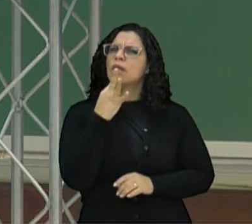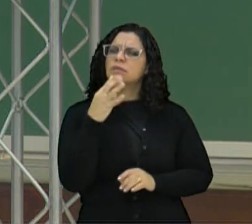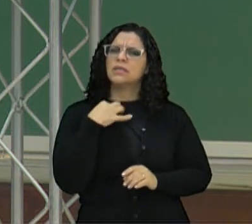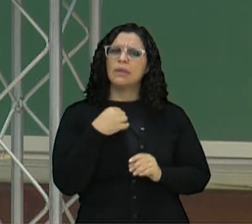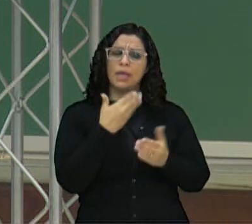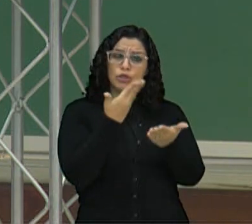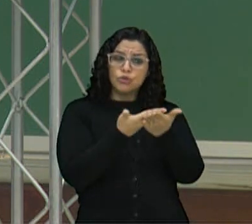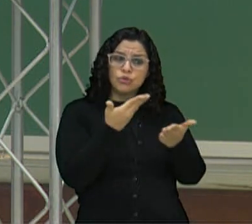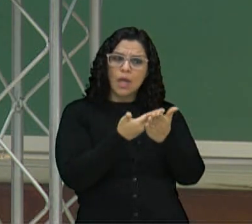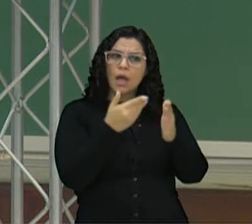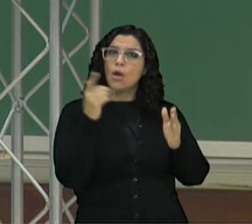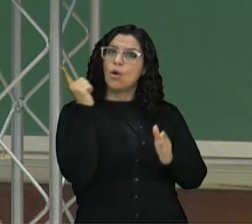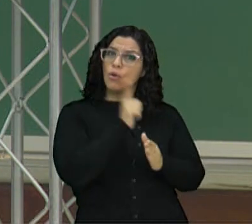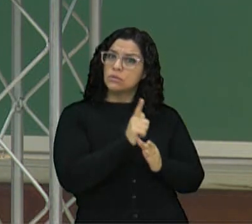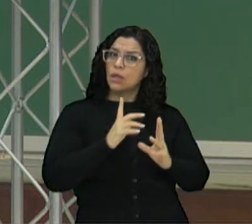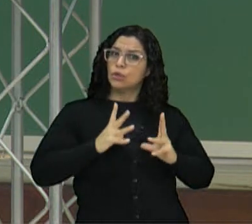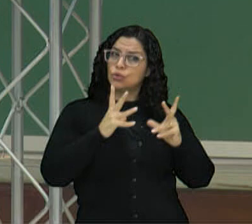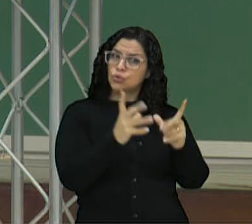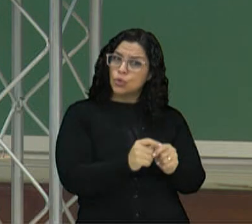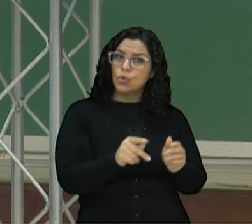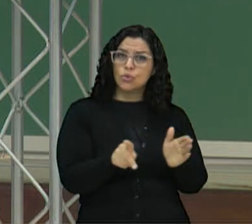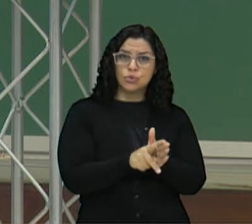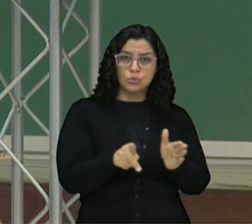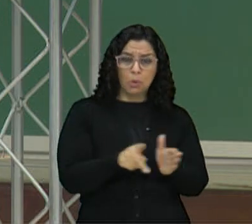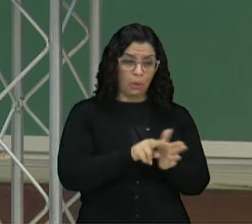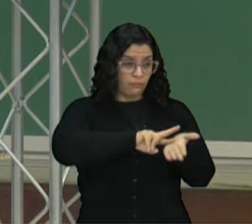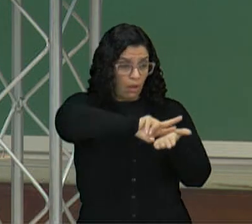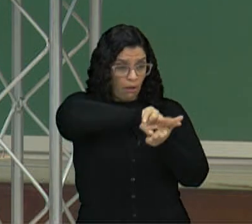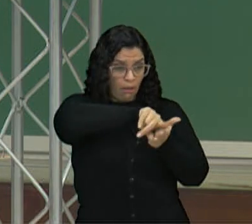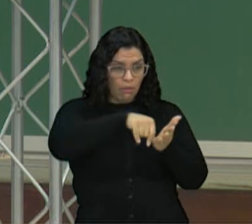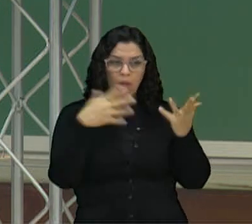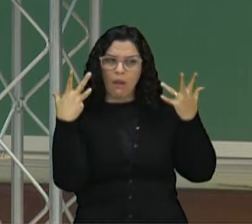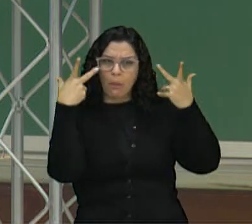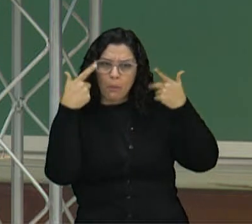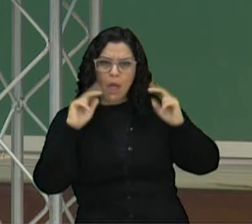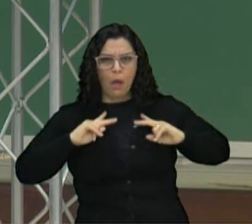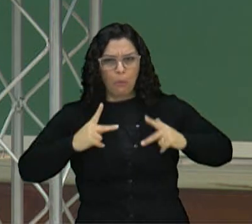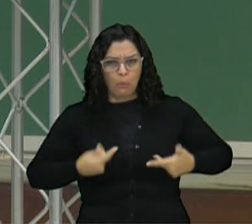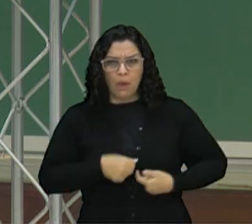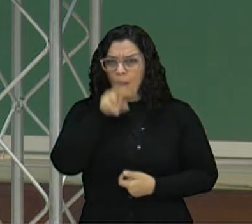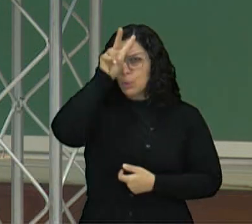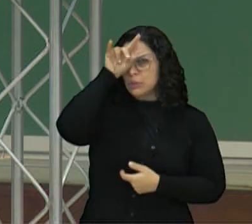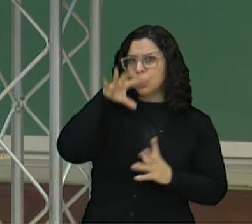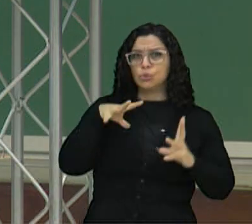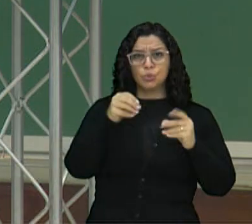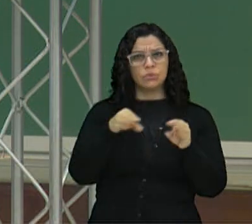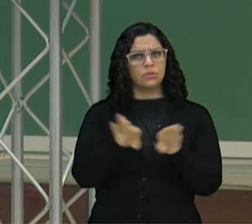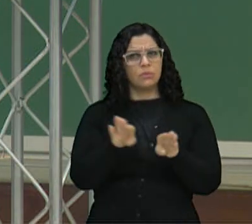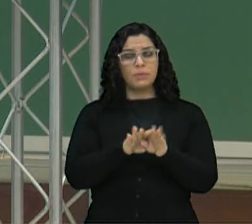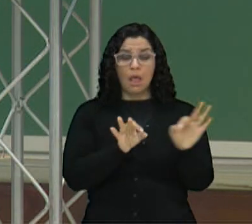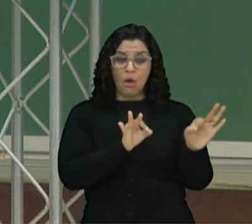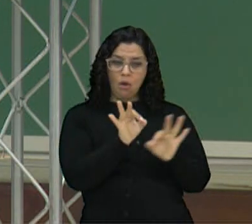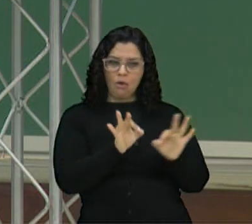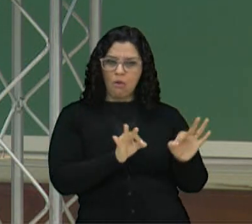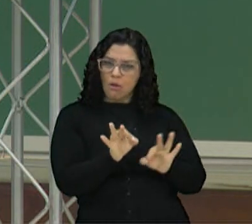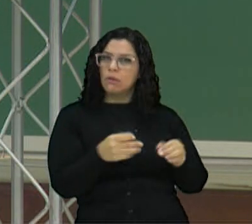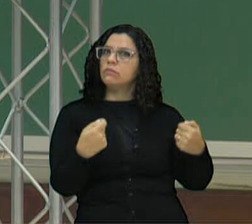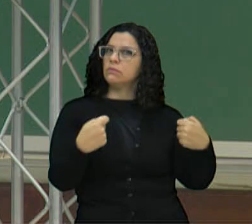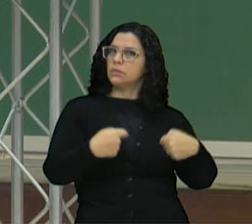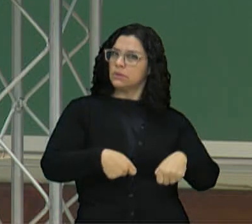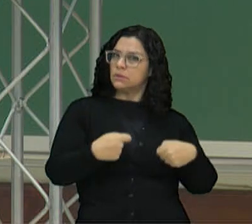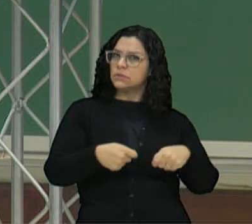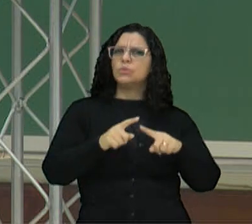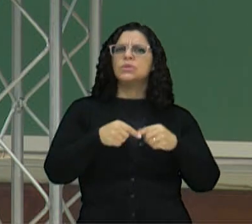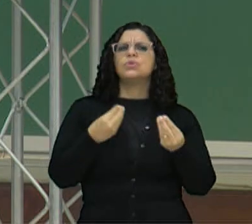conseguir estudar esses seres vivos tão diversos, tão diferentes, é muito necessário organizá-los.